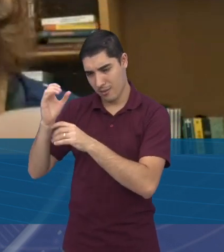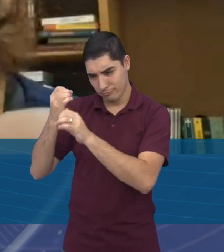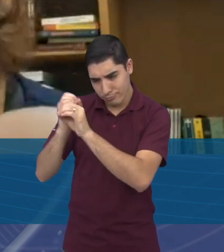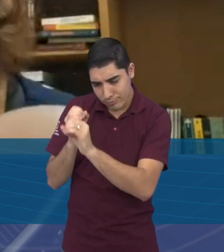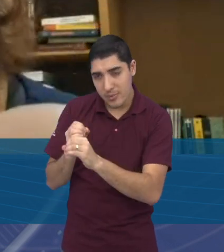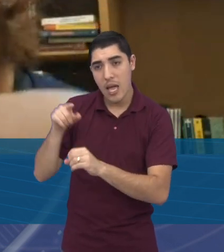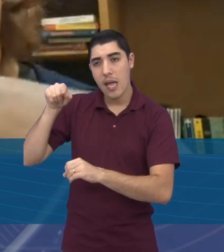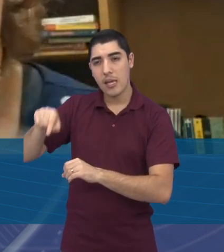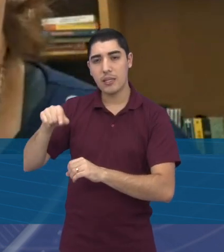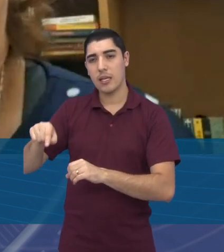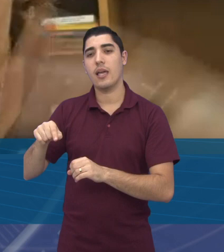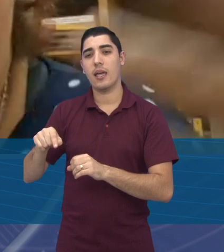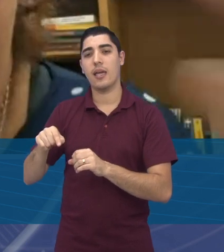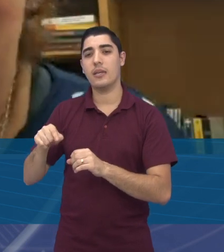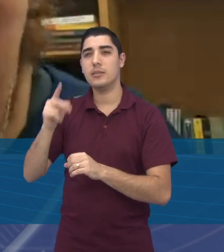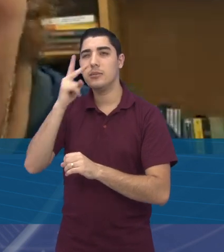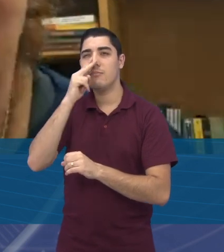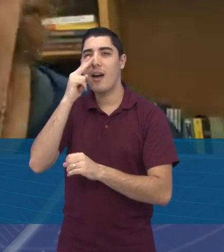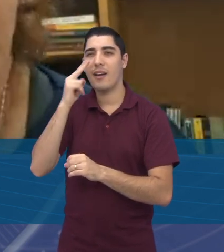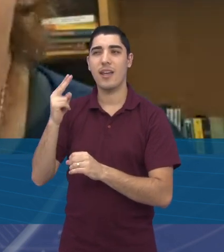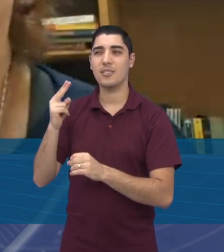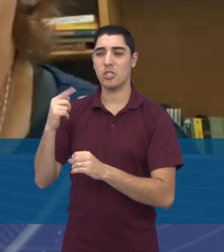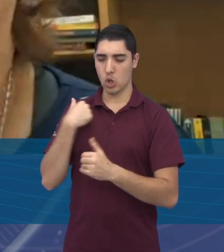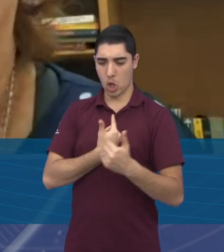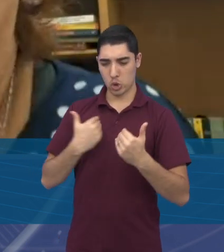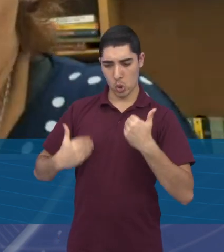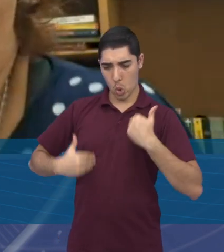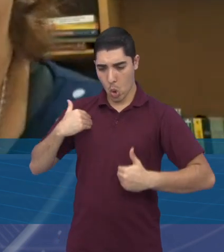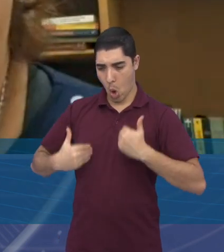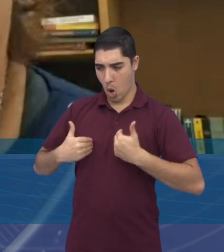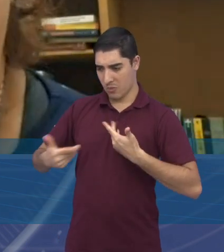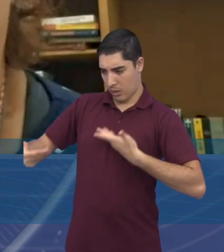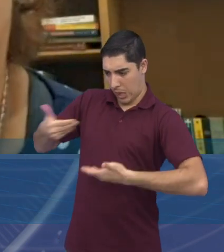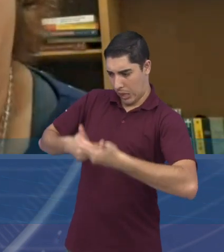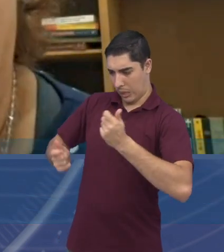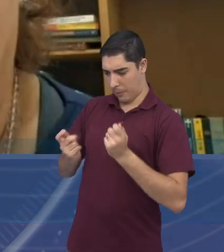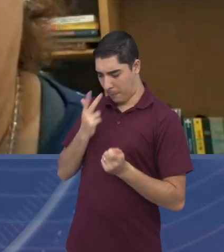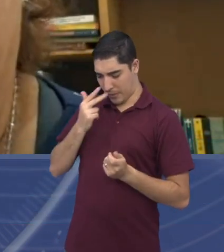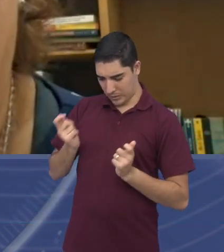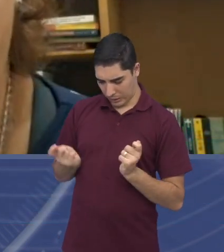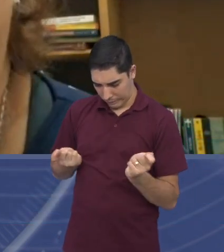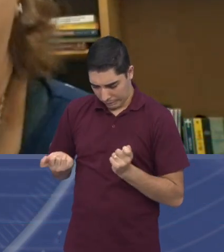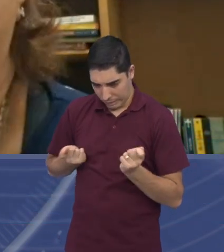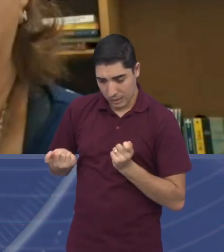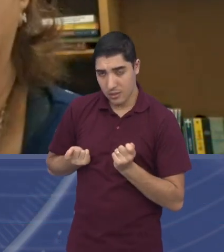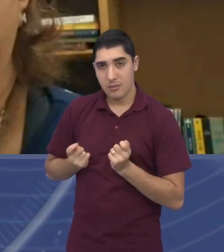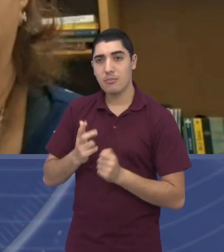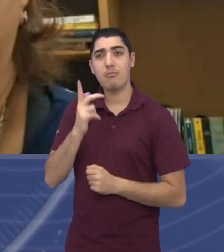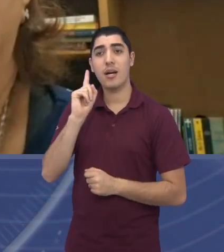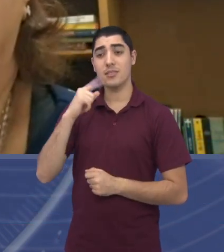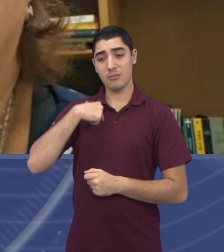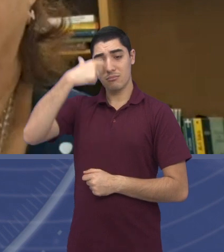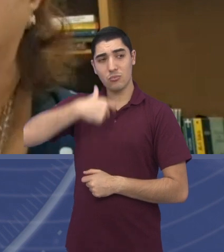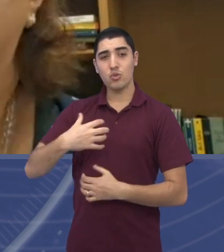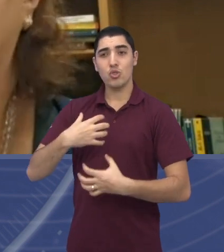domina o nosso corpo e não nos realiza, né? Não estimula o nosso corpo a funcionar como deve, né? Um sistema